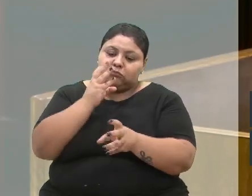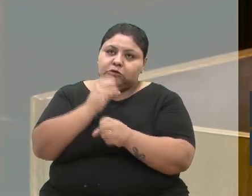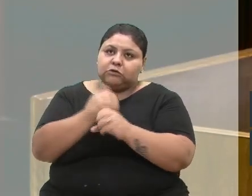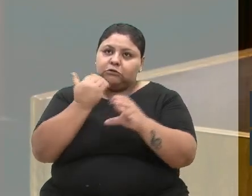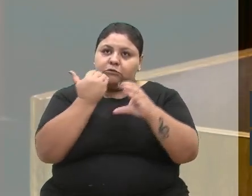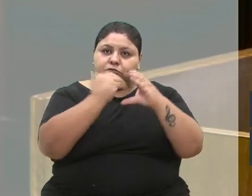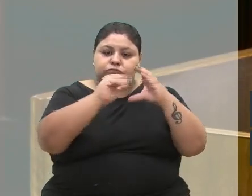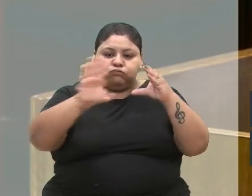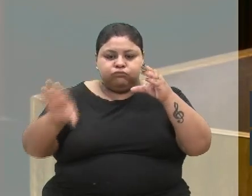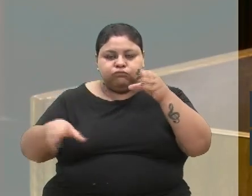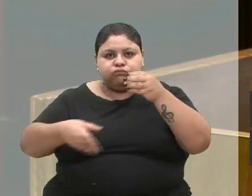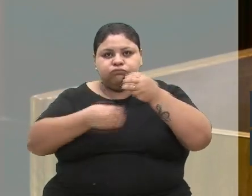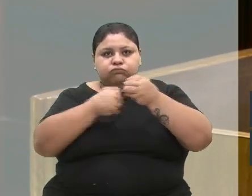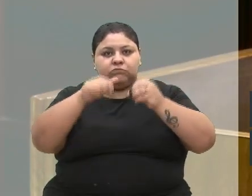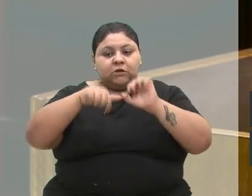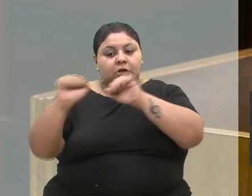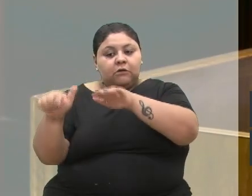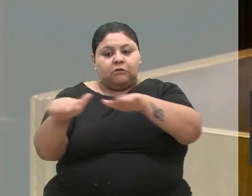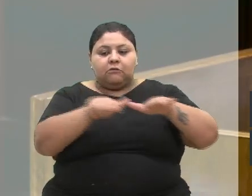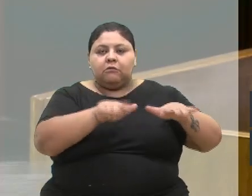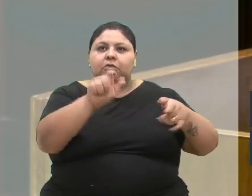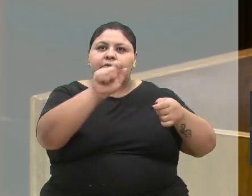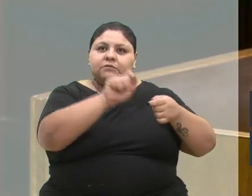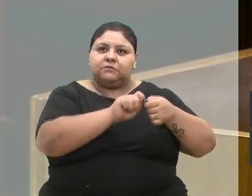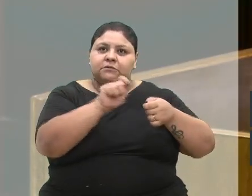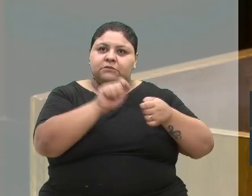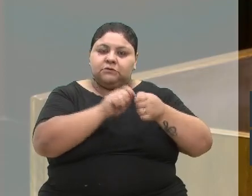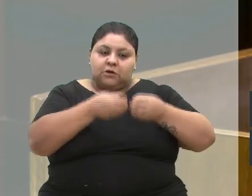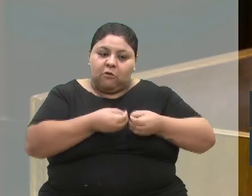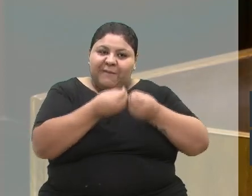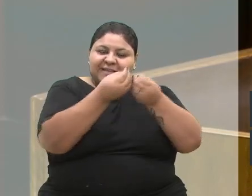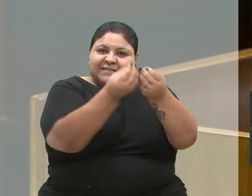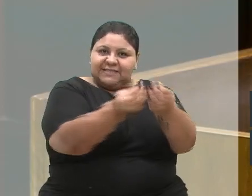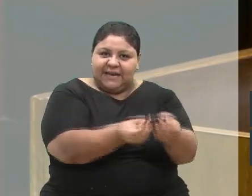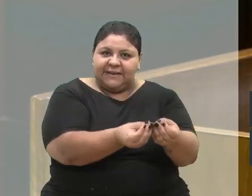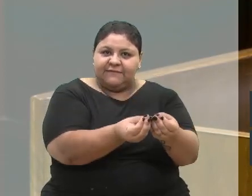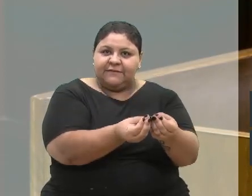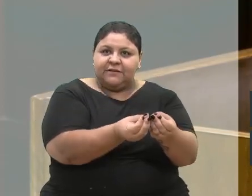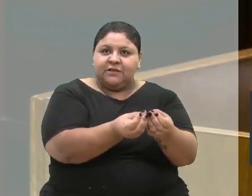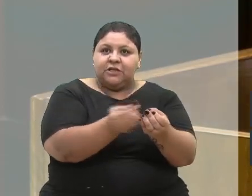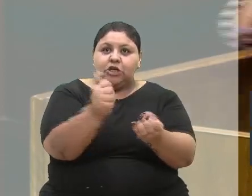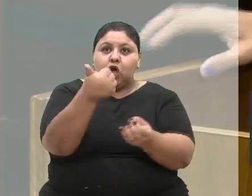destinações de emenda. Essa semana fizemos uma entrega de